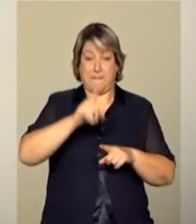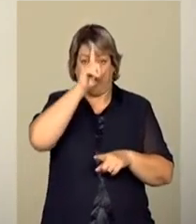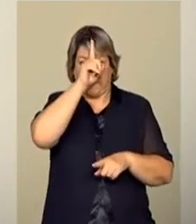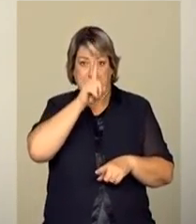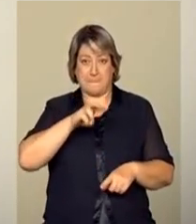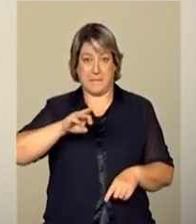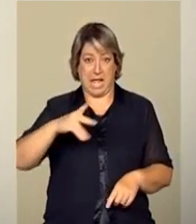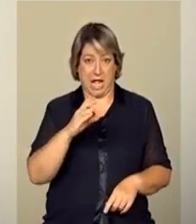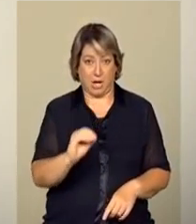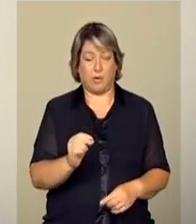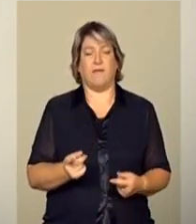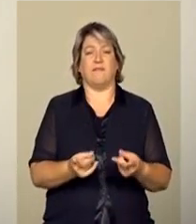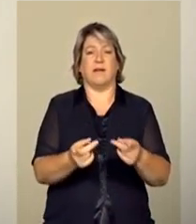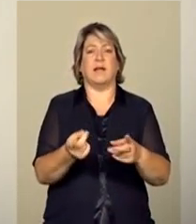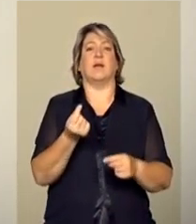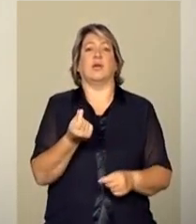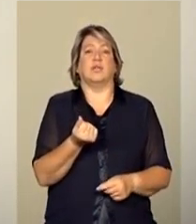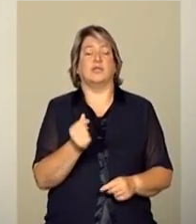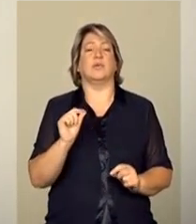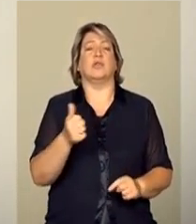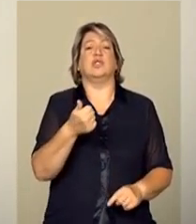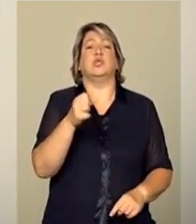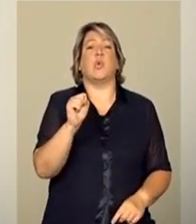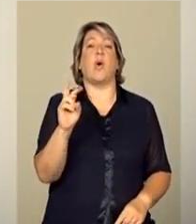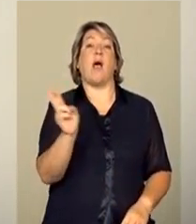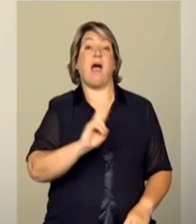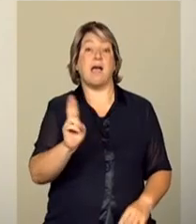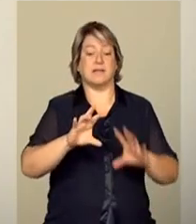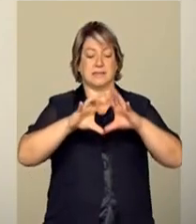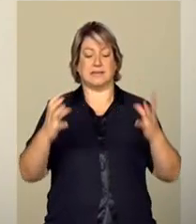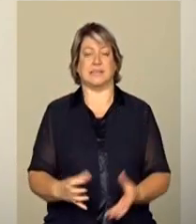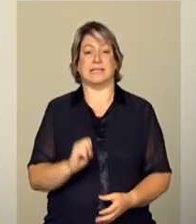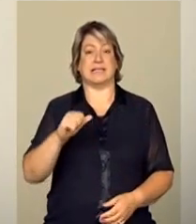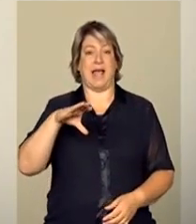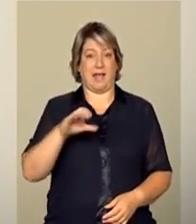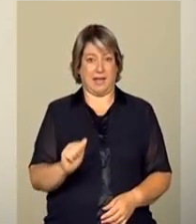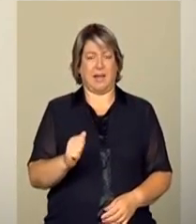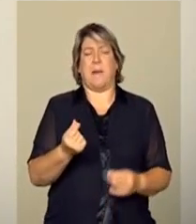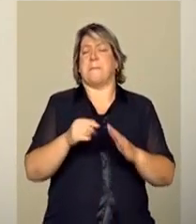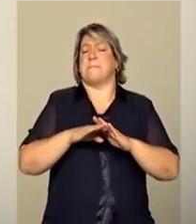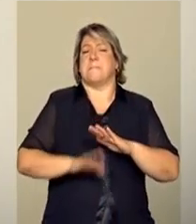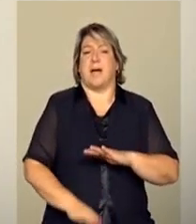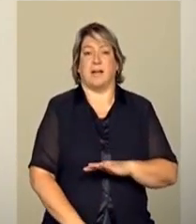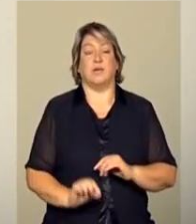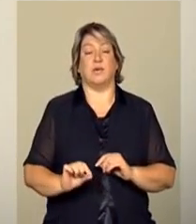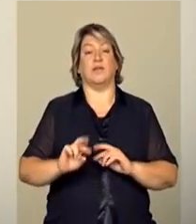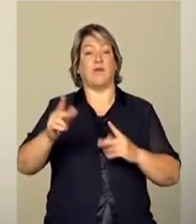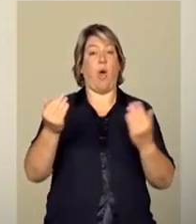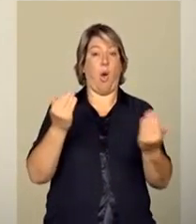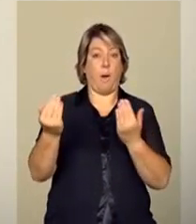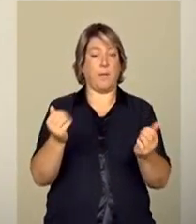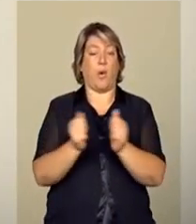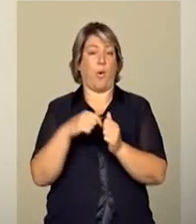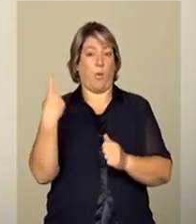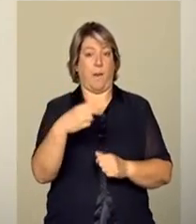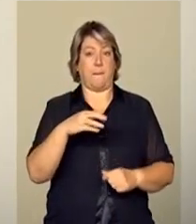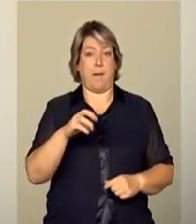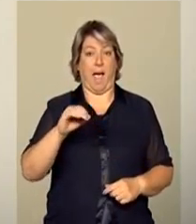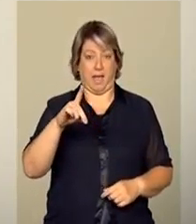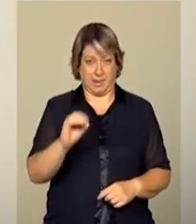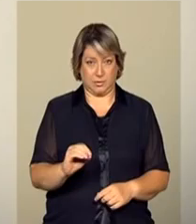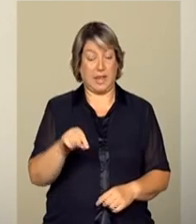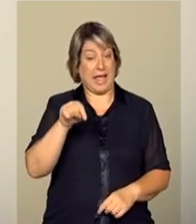muito subsidiado a um preço de 18 a saca que é muito abaixo Luciano ao preço praticado pelo mercado para